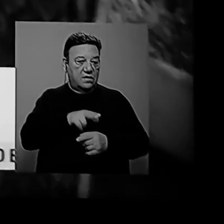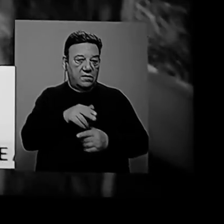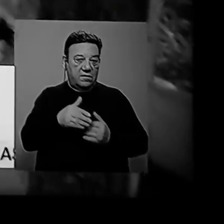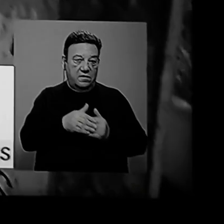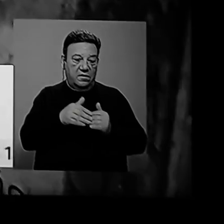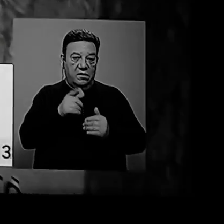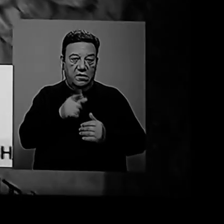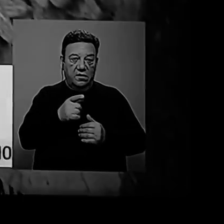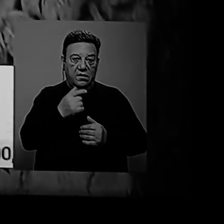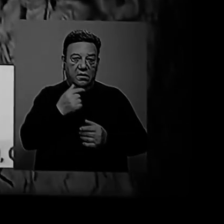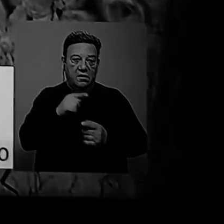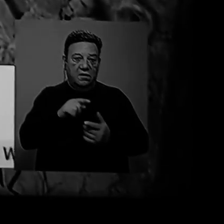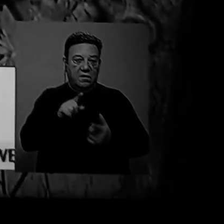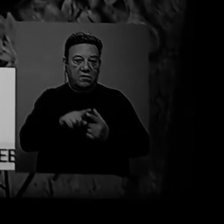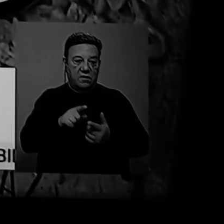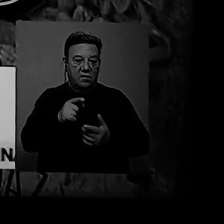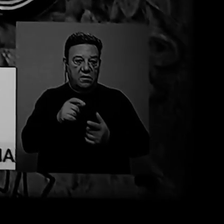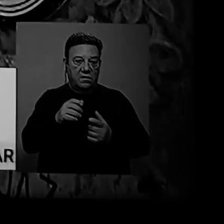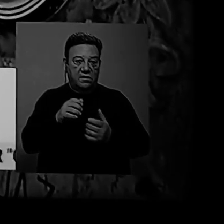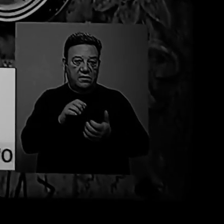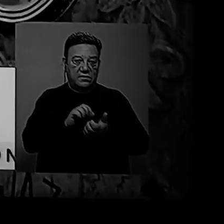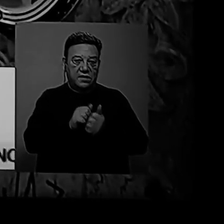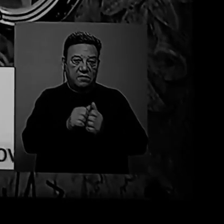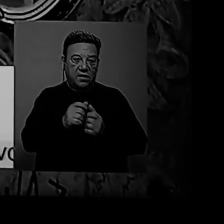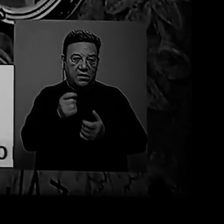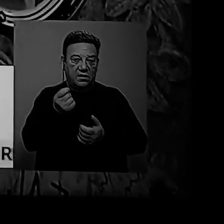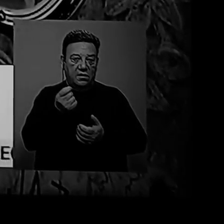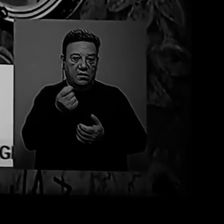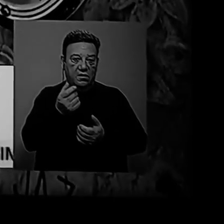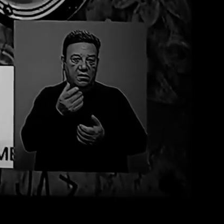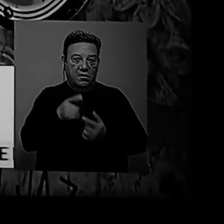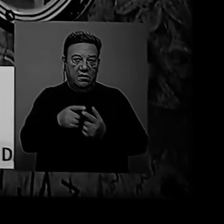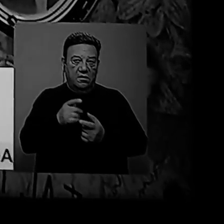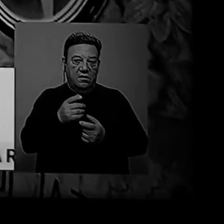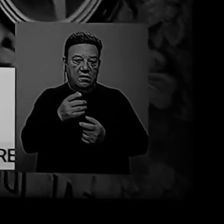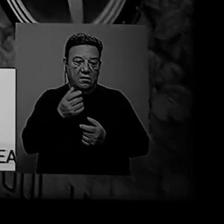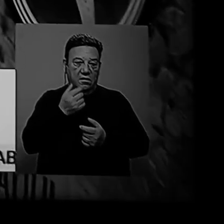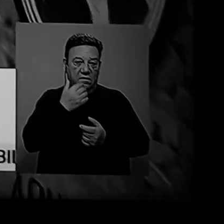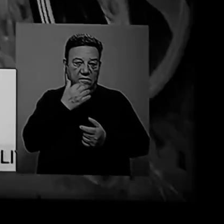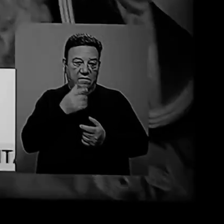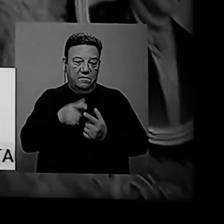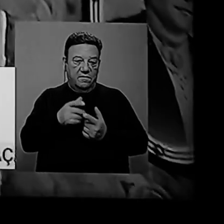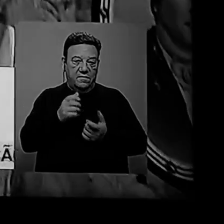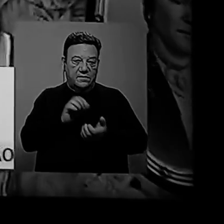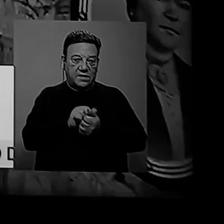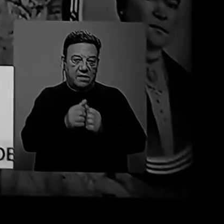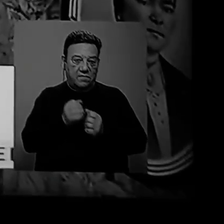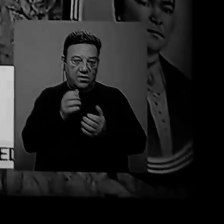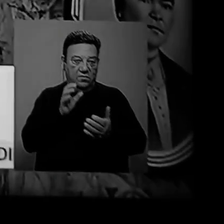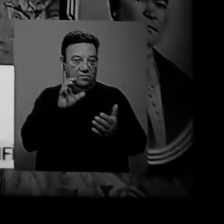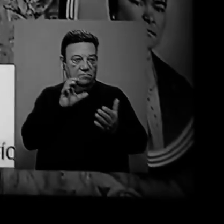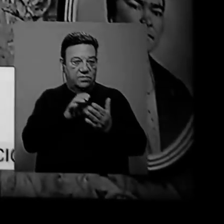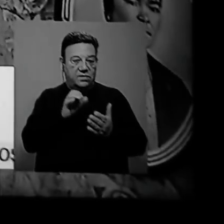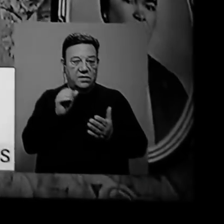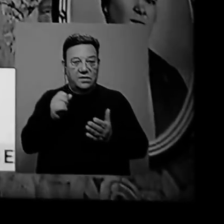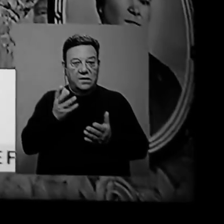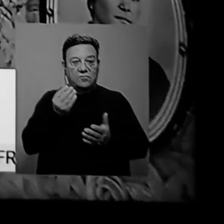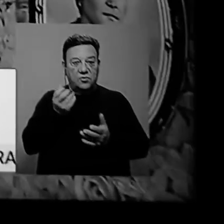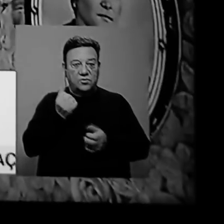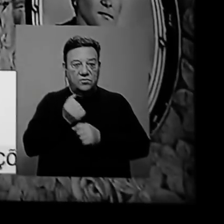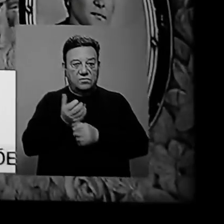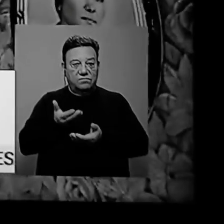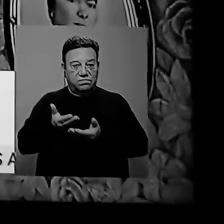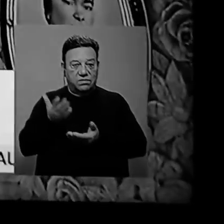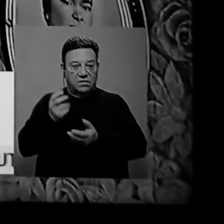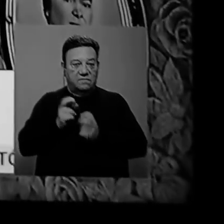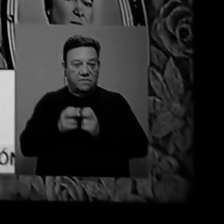são estes medalhões cerâmicos, muitos deles cozidos na fábrica de Leça de Sacavém. Exatamente. Nós encontramos nos